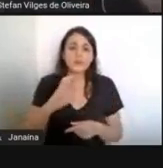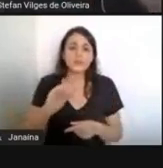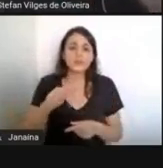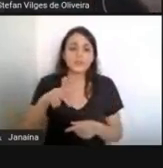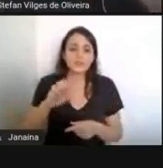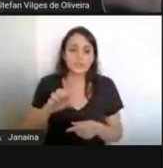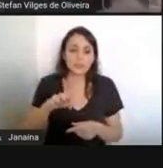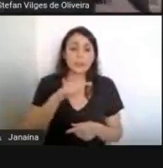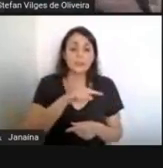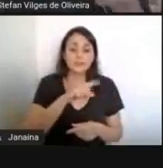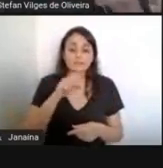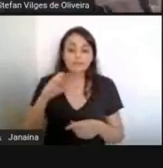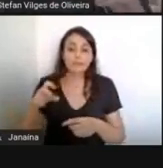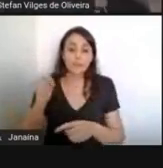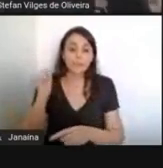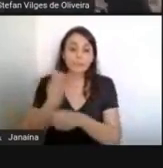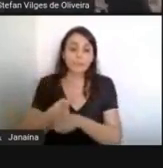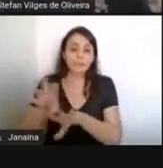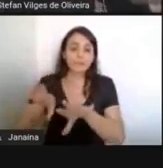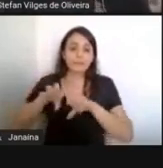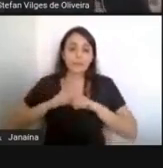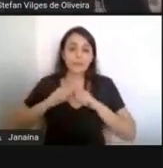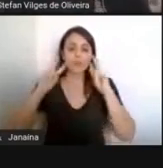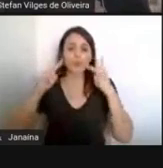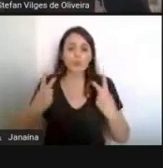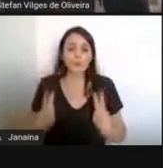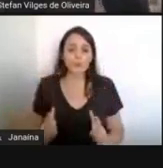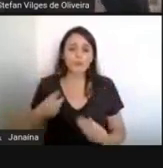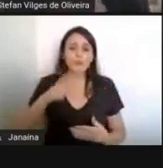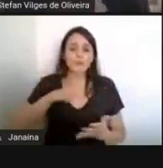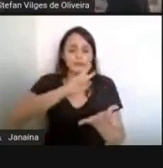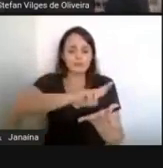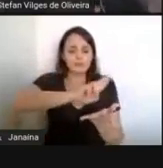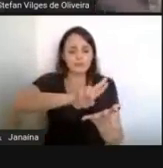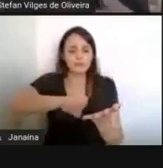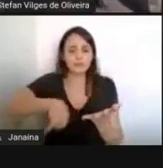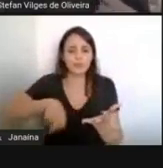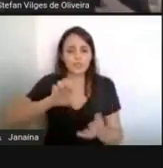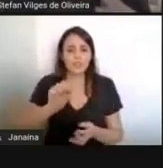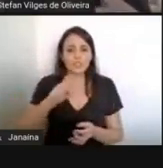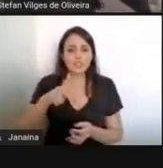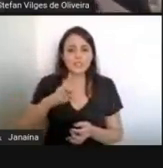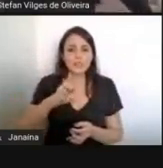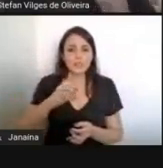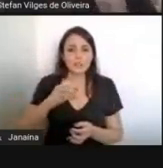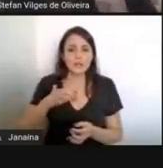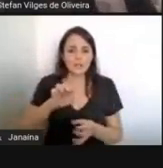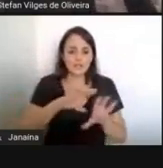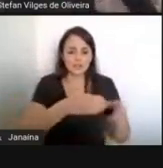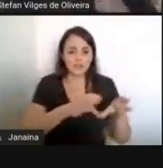começa a acometer humanos. Nós temos diferentes espécies de coronavírus, entre as mais conhecidas, né, que